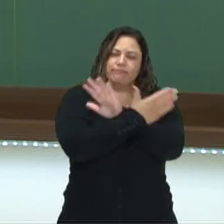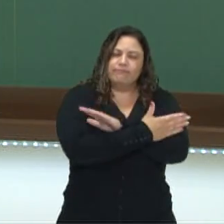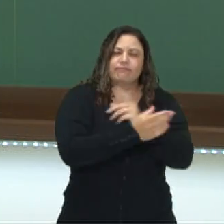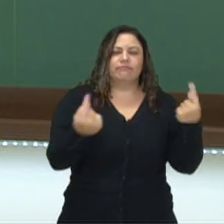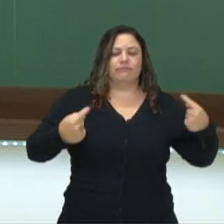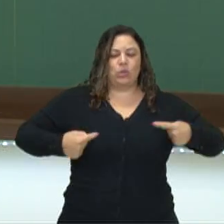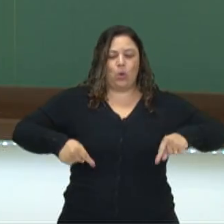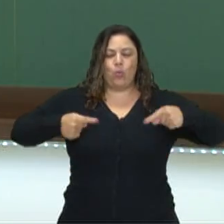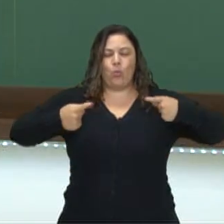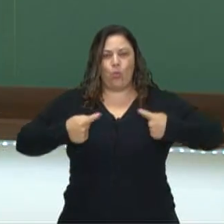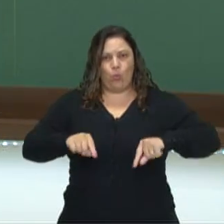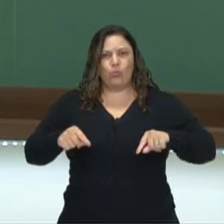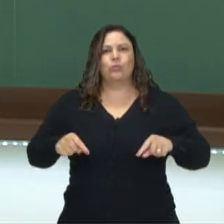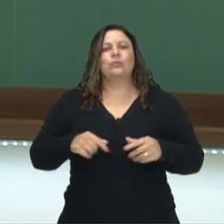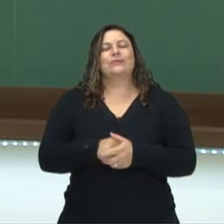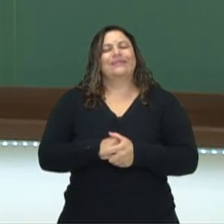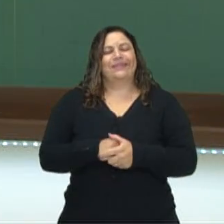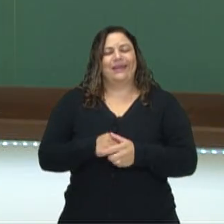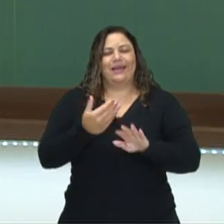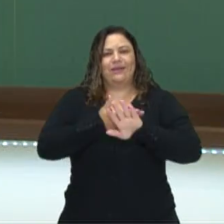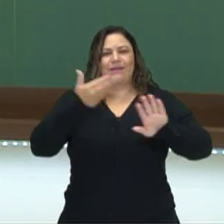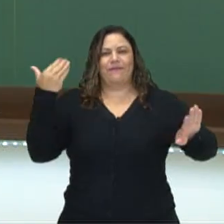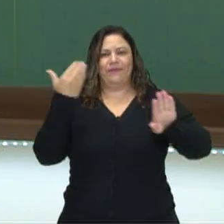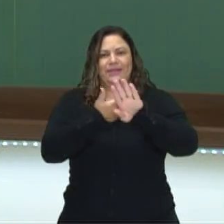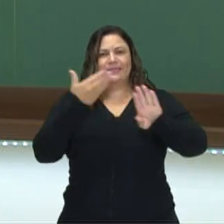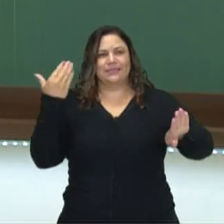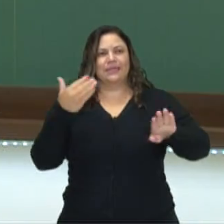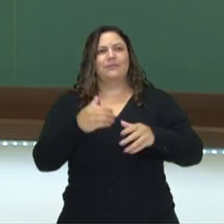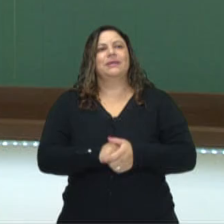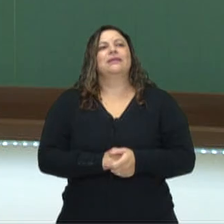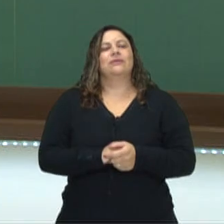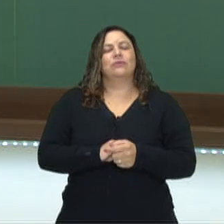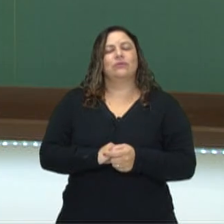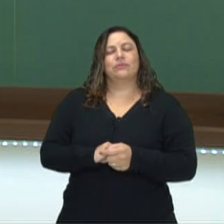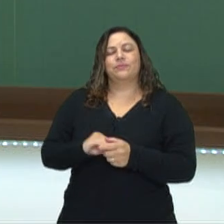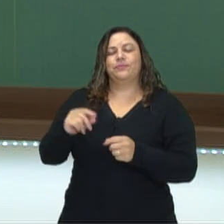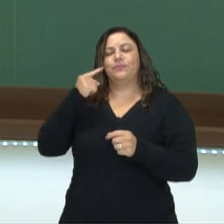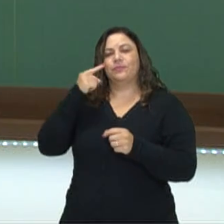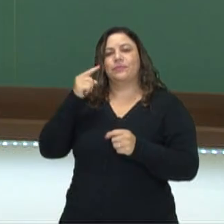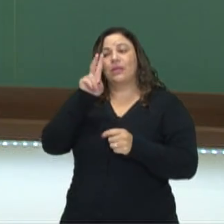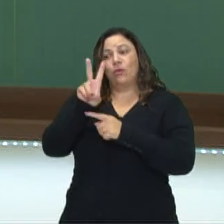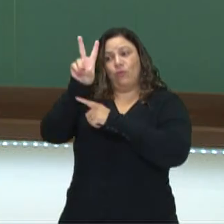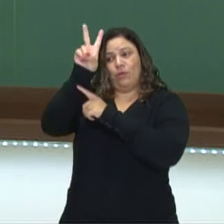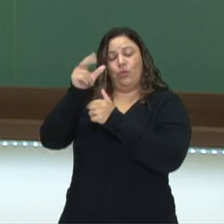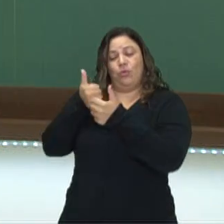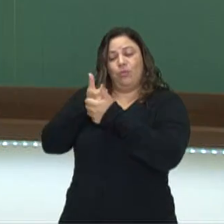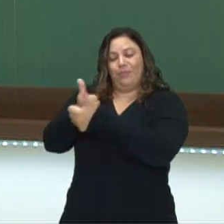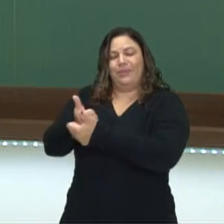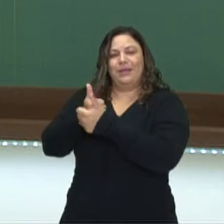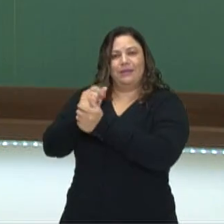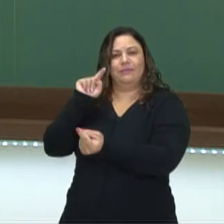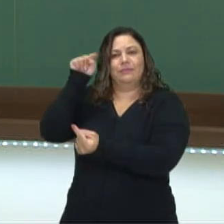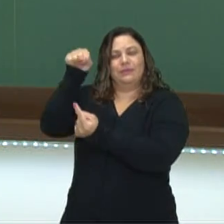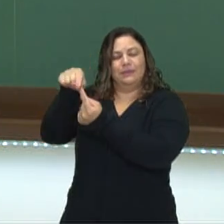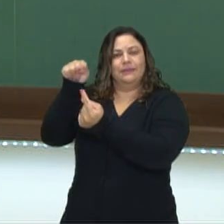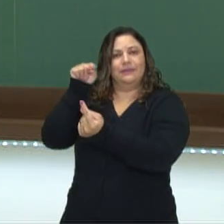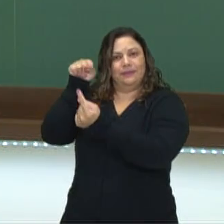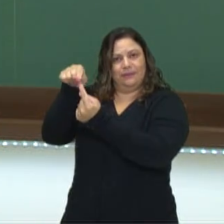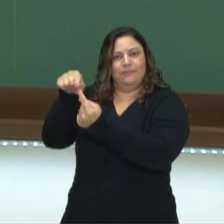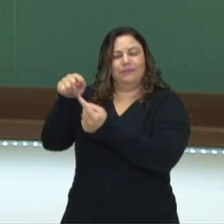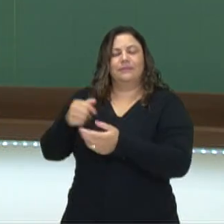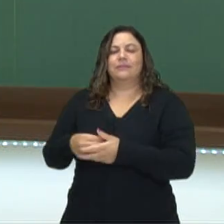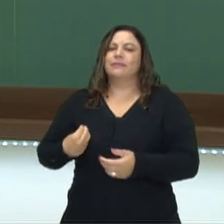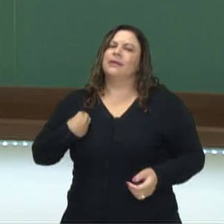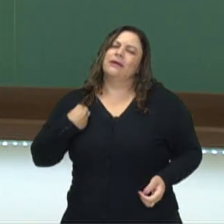né? O afastamento das virtudes. Enquanto a virtude é aquilo que nos aproxima mais da nossa finalidade, que é uma